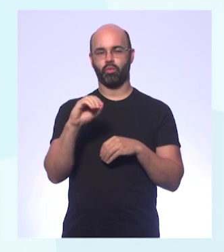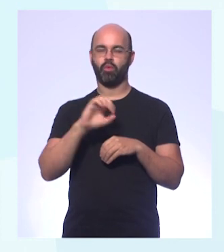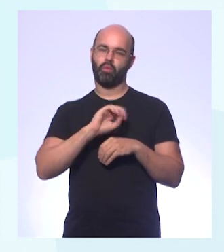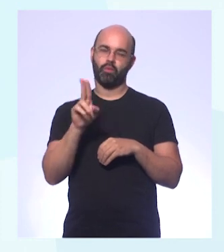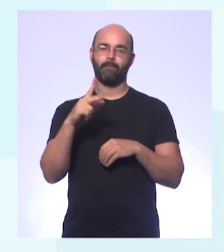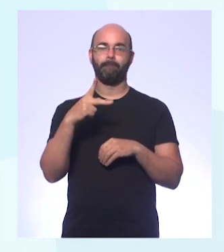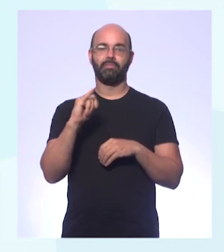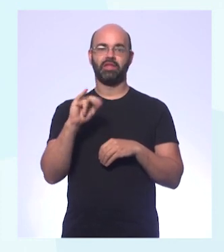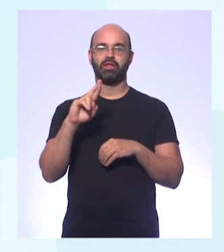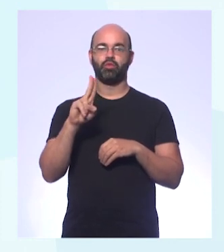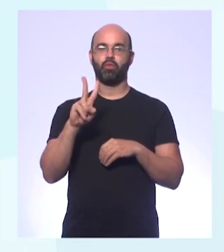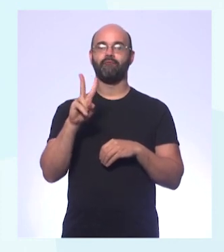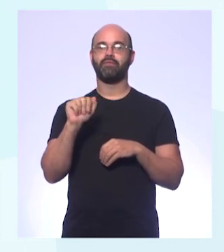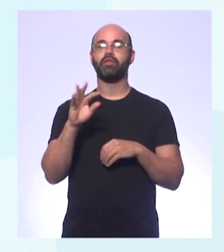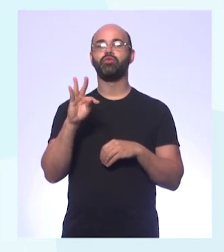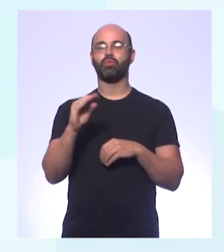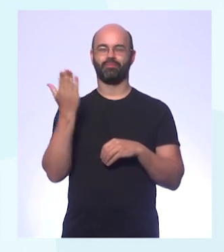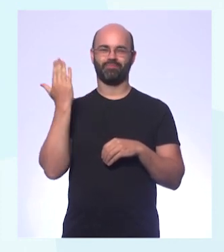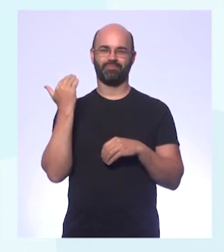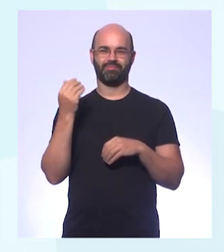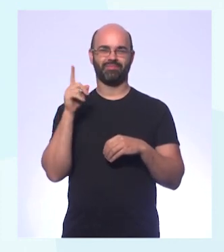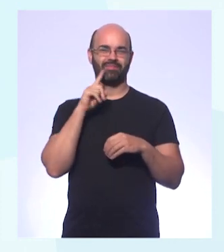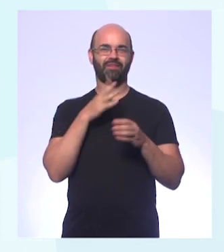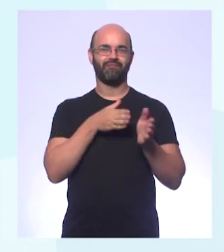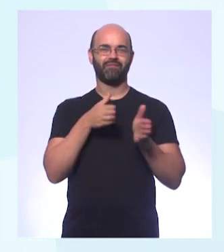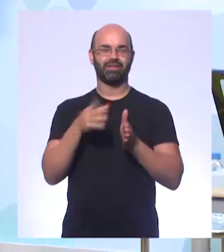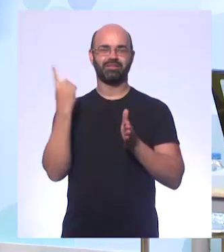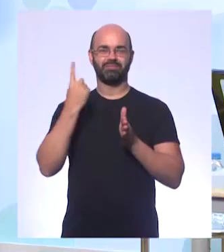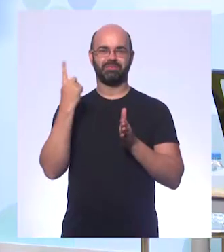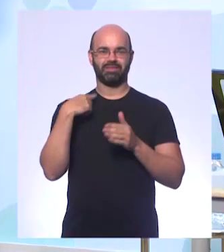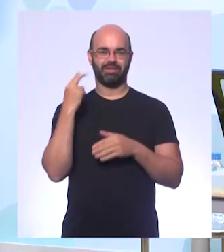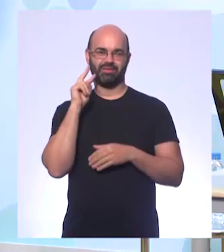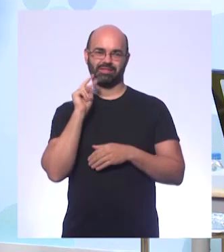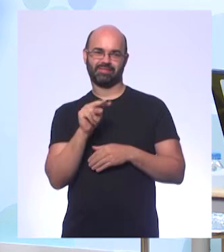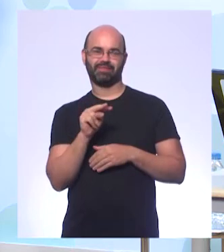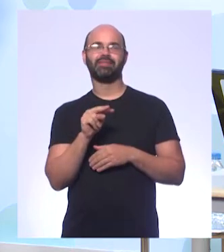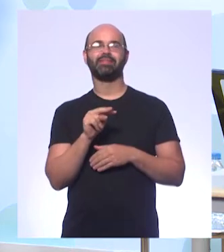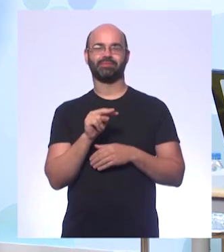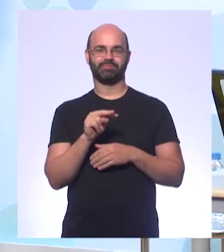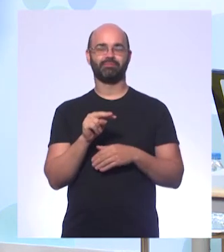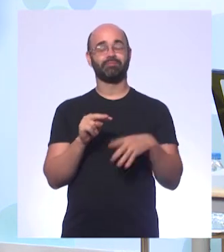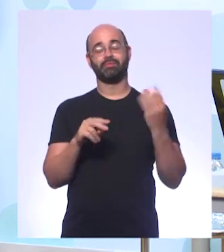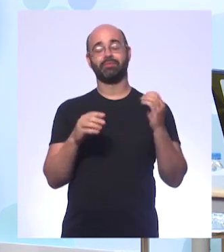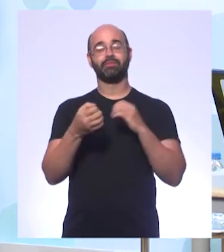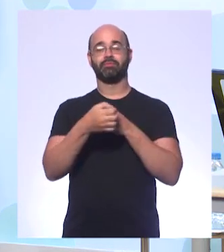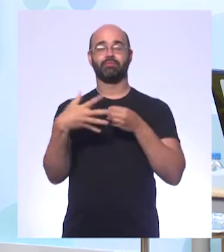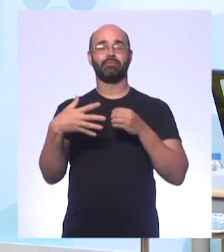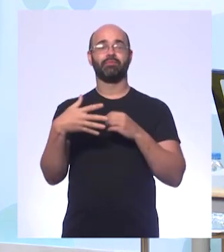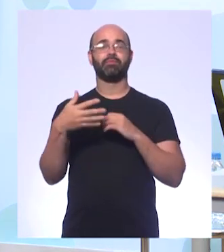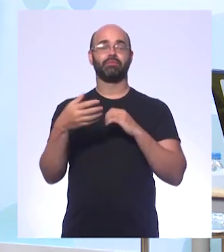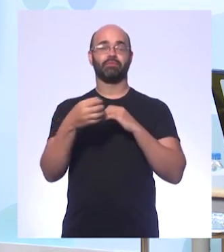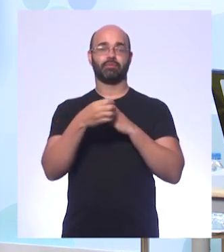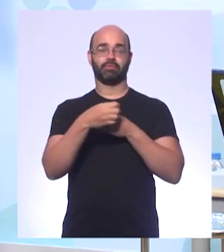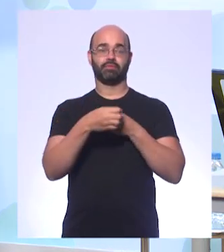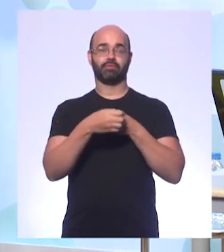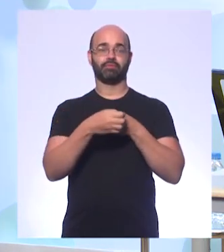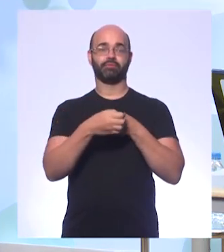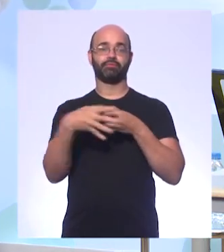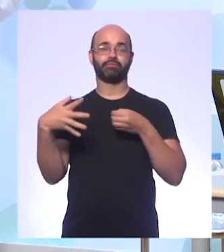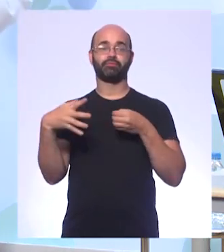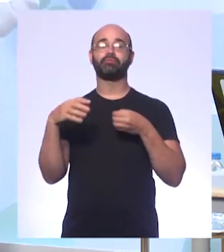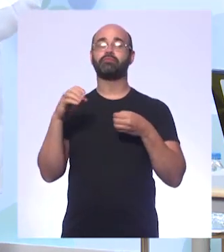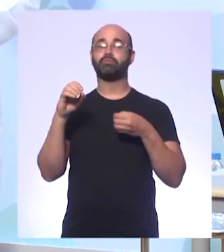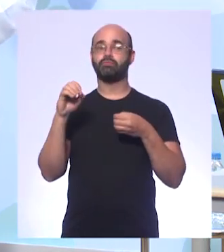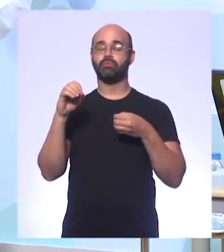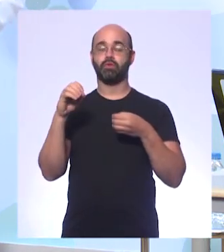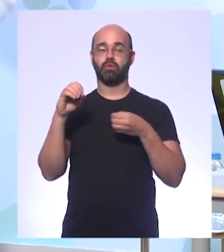bom? Então essa foi a primeira fase que a gente viu. E para isso a gente nem precisava tanto do oxigênio. Entretanto, a partir do